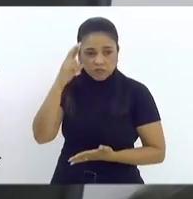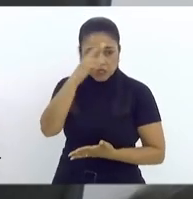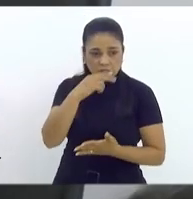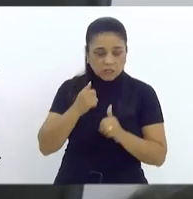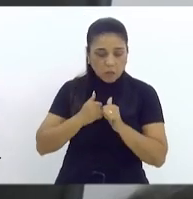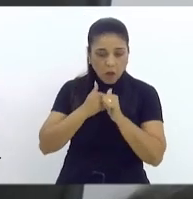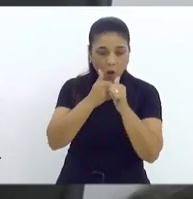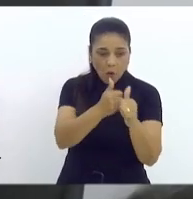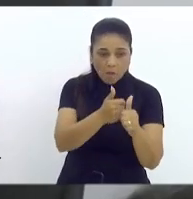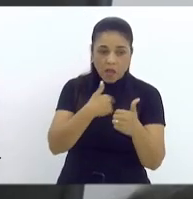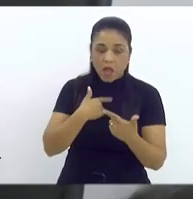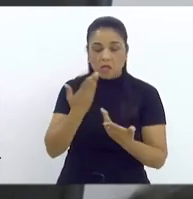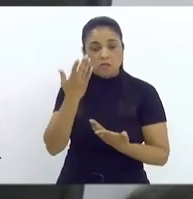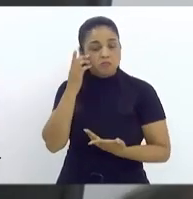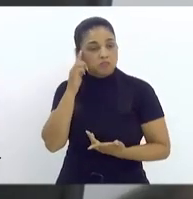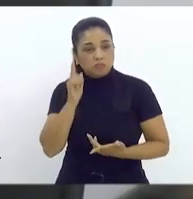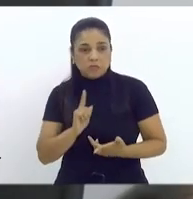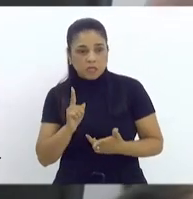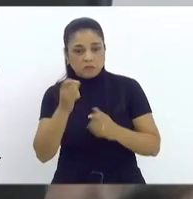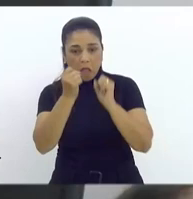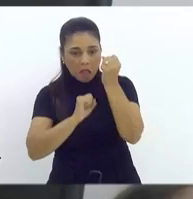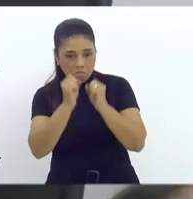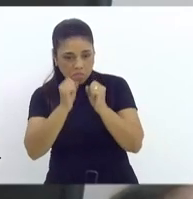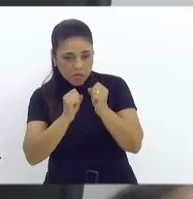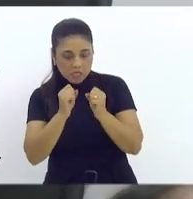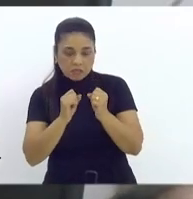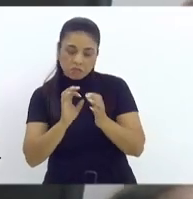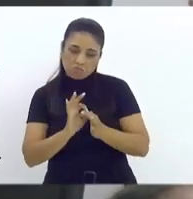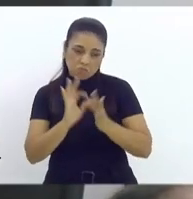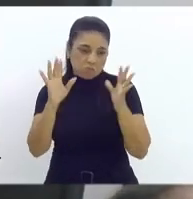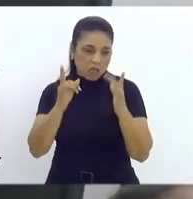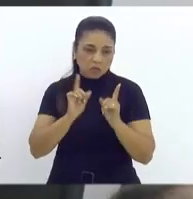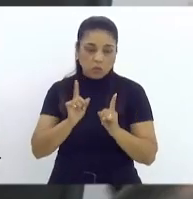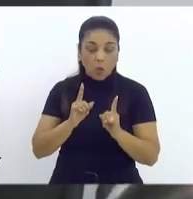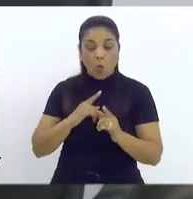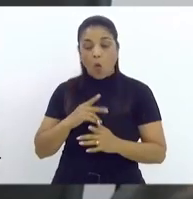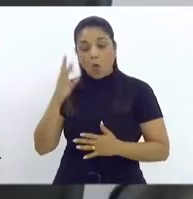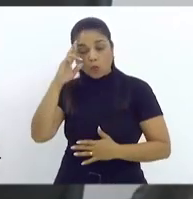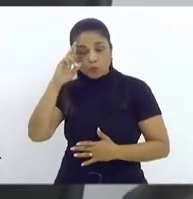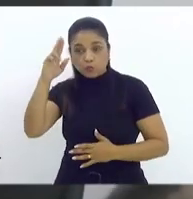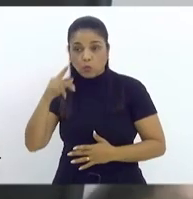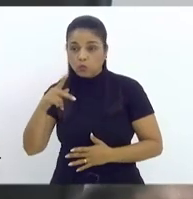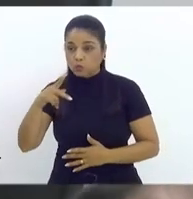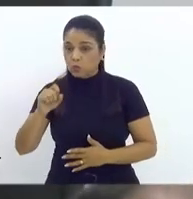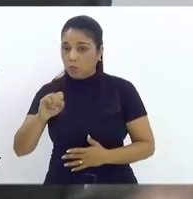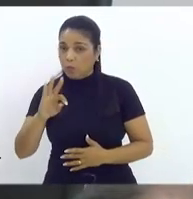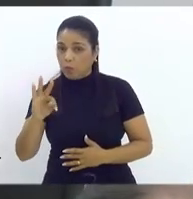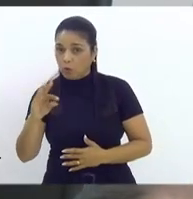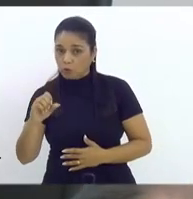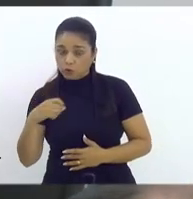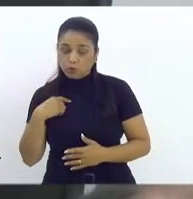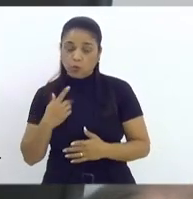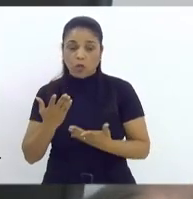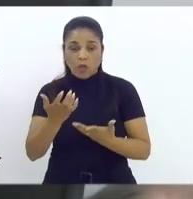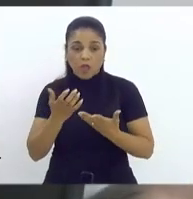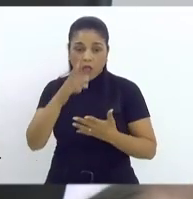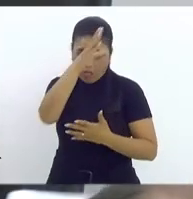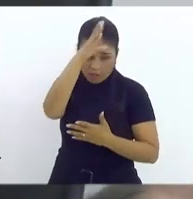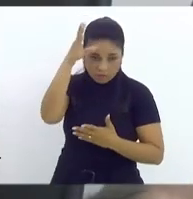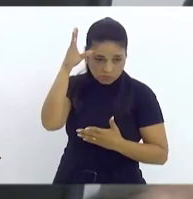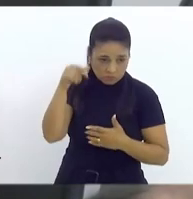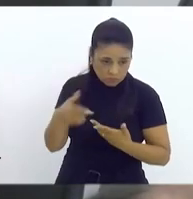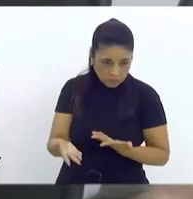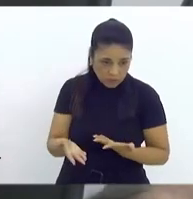viabilizado pela empresa isso, não tem sequer, e o dono do posto, aquele que quer se tornar contribuinte, quer se tornar consumidor, ele